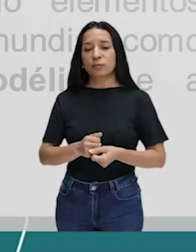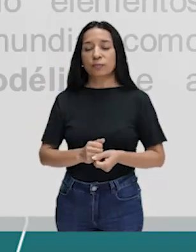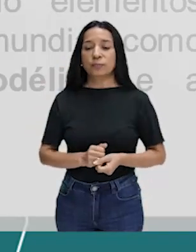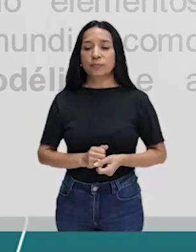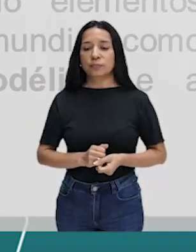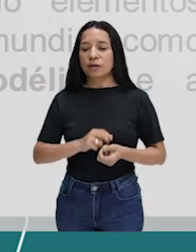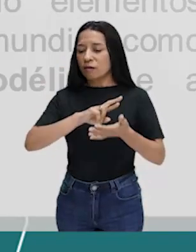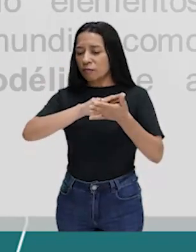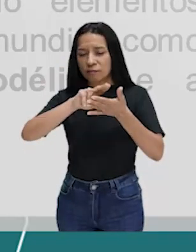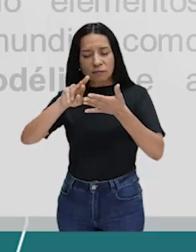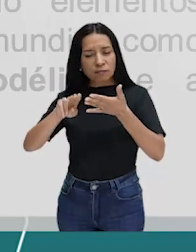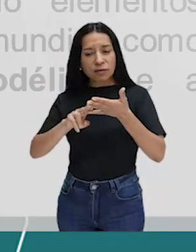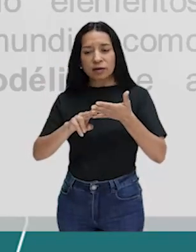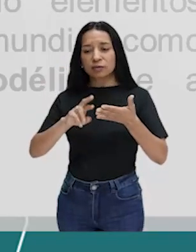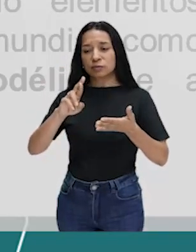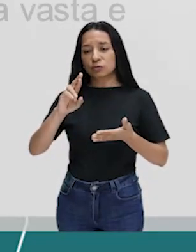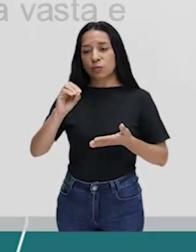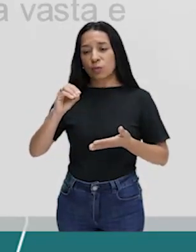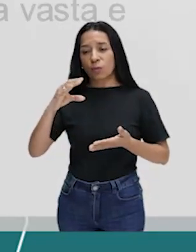elétrica.